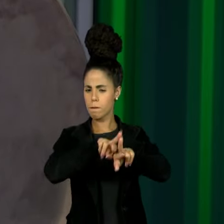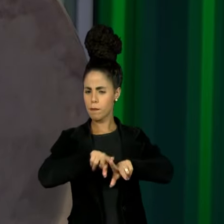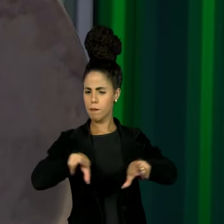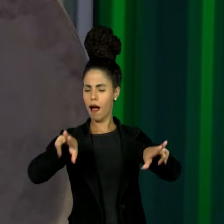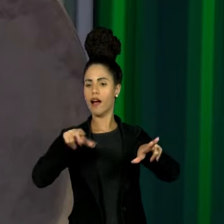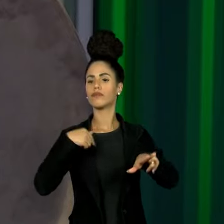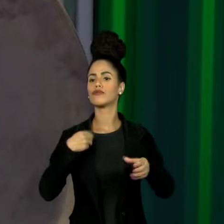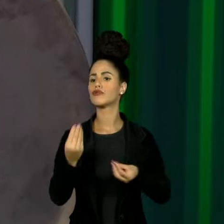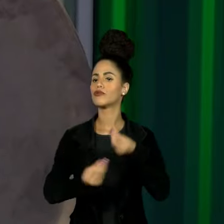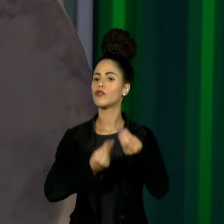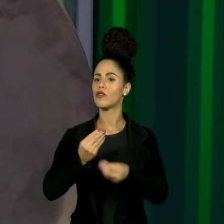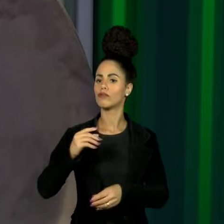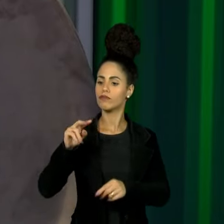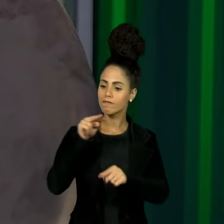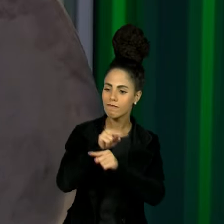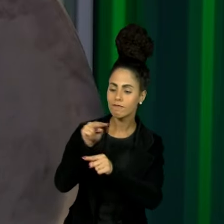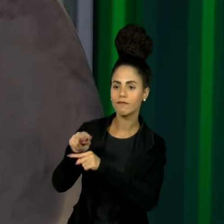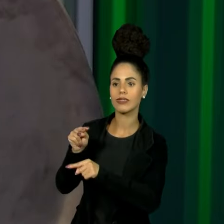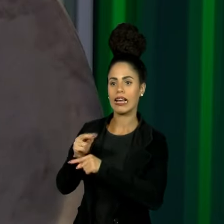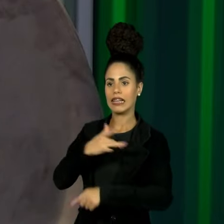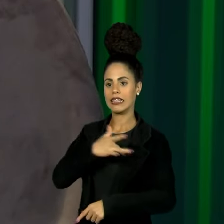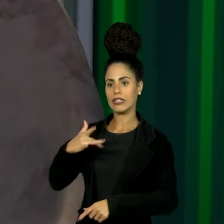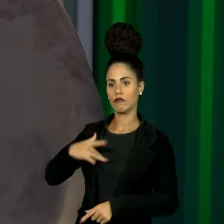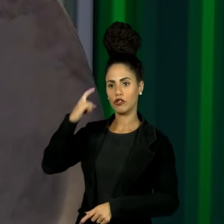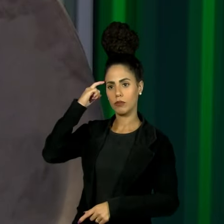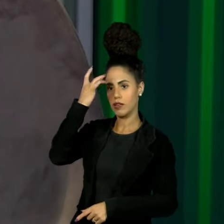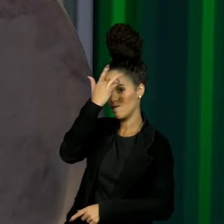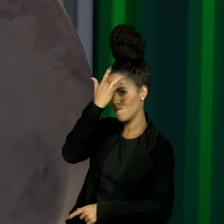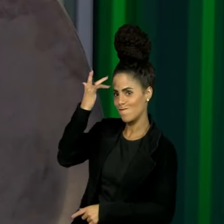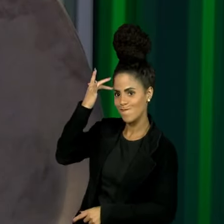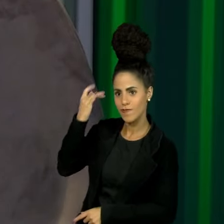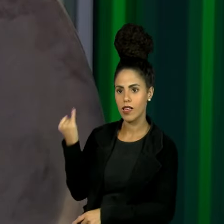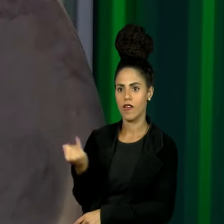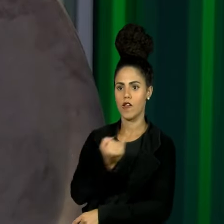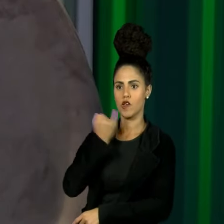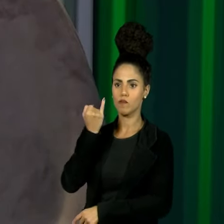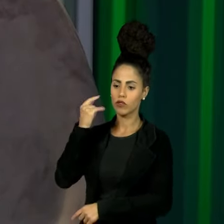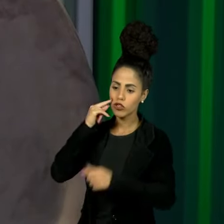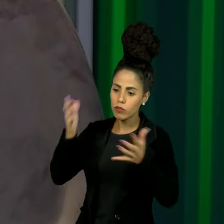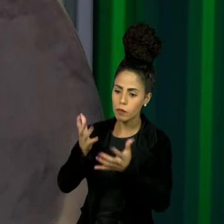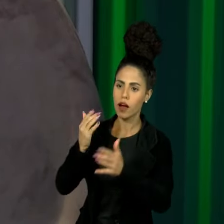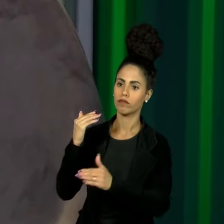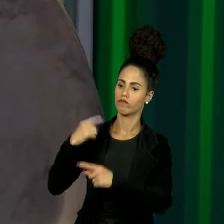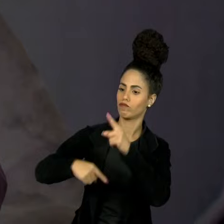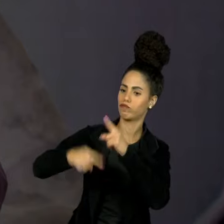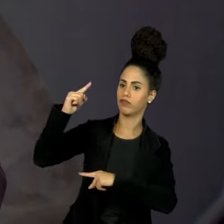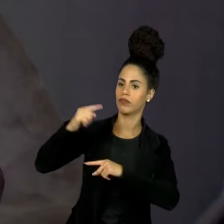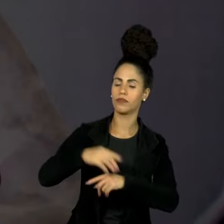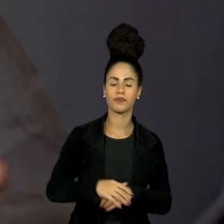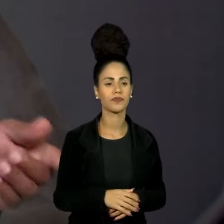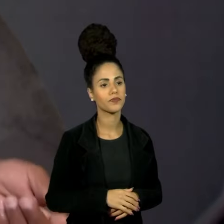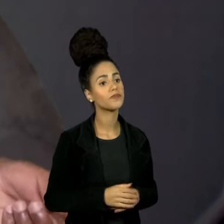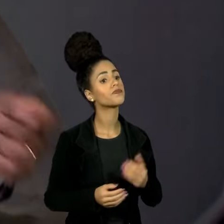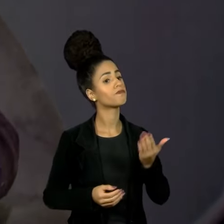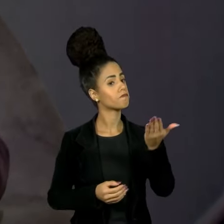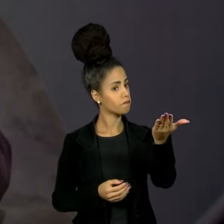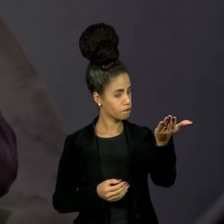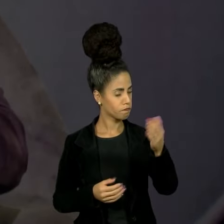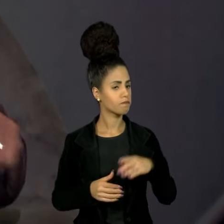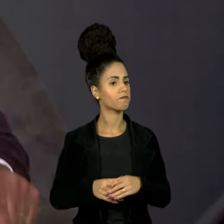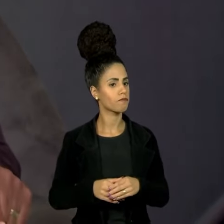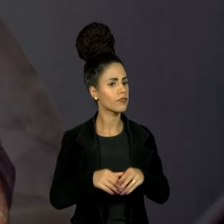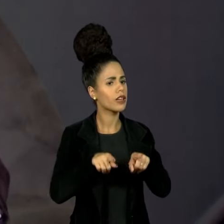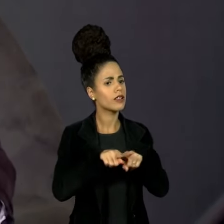né? Como cuidar da saúde mental também faz com que o negócio alavanque. Agora, Kleber, nós estamos,